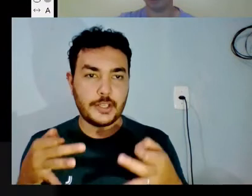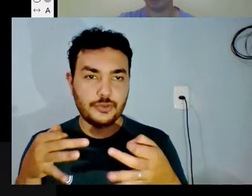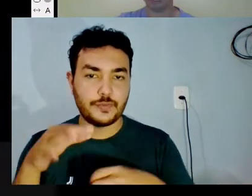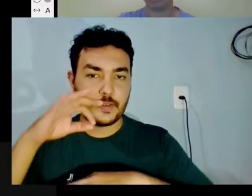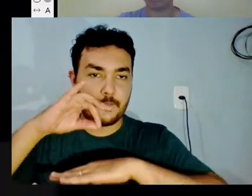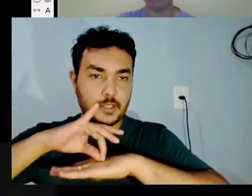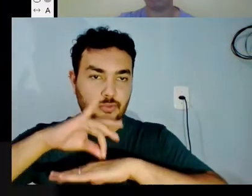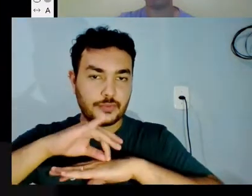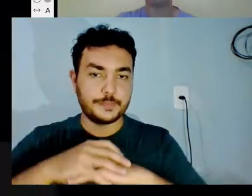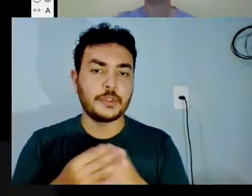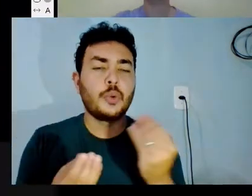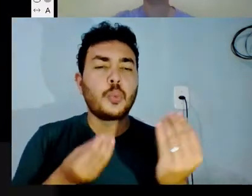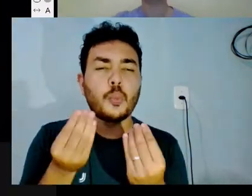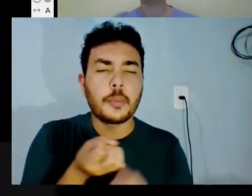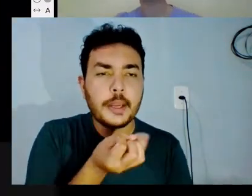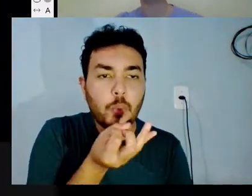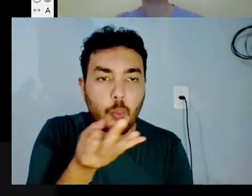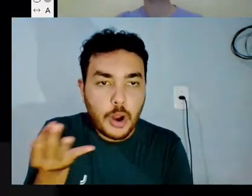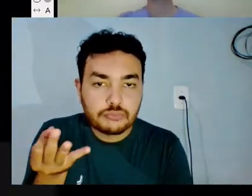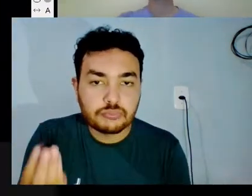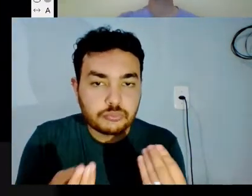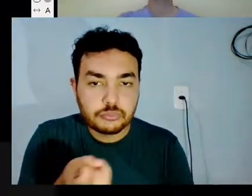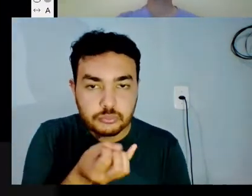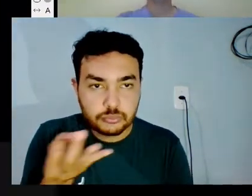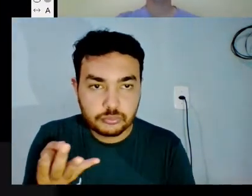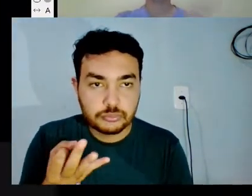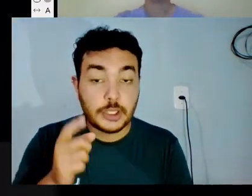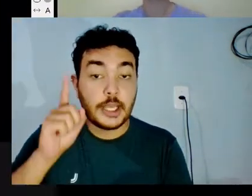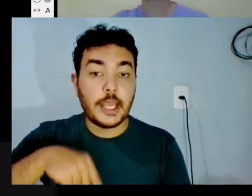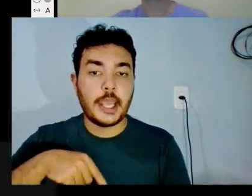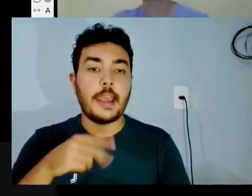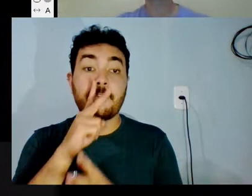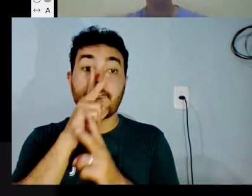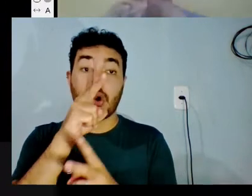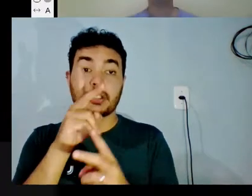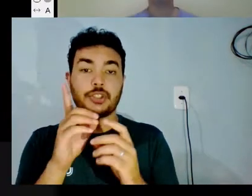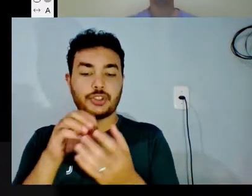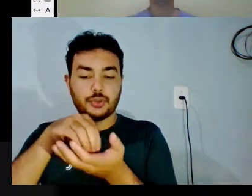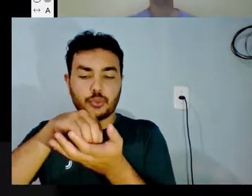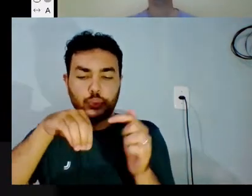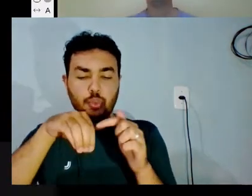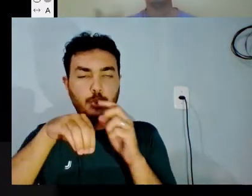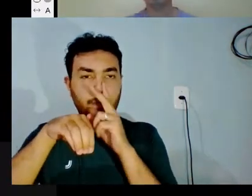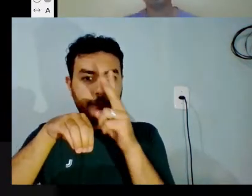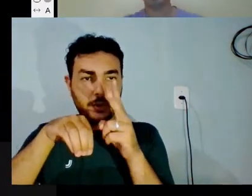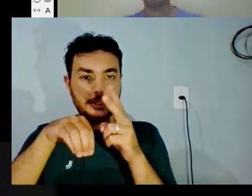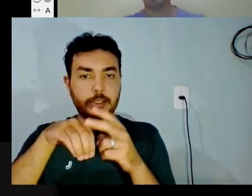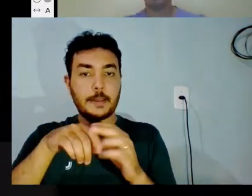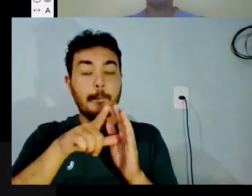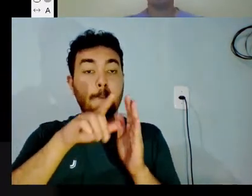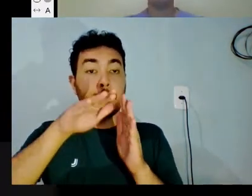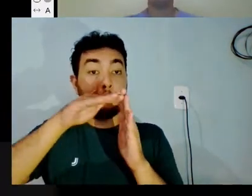é medida através da força de atração do núcleo menos a força de impedimento ali desse efeito da